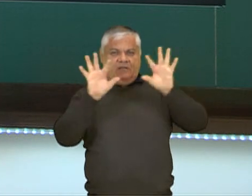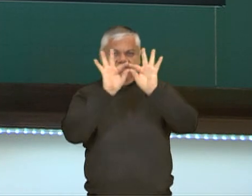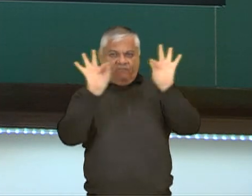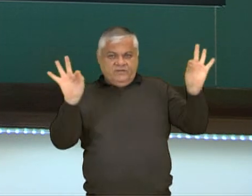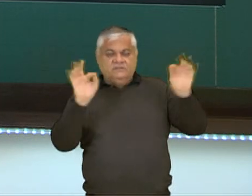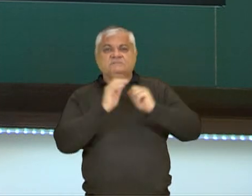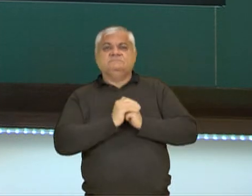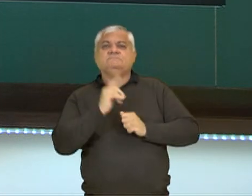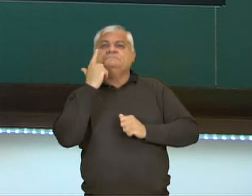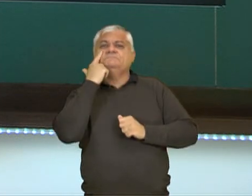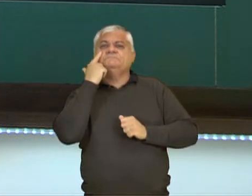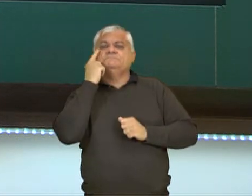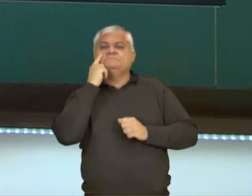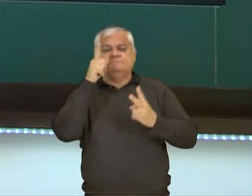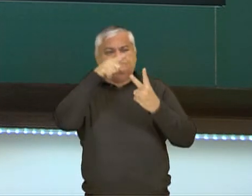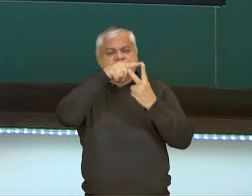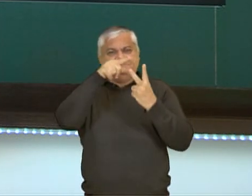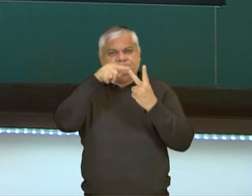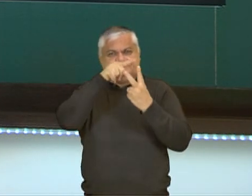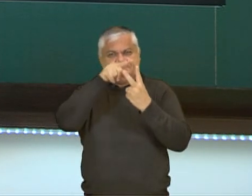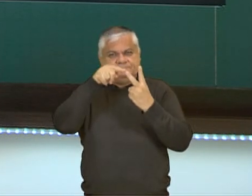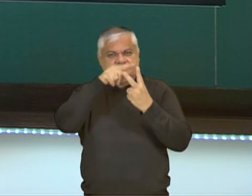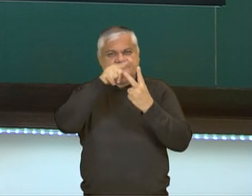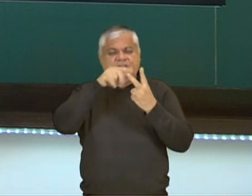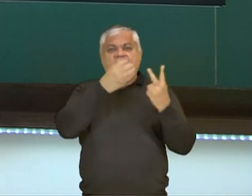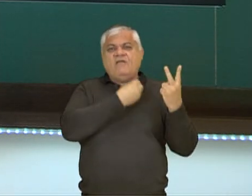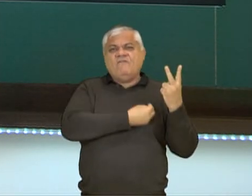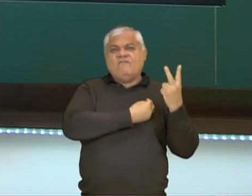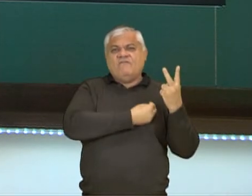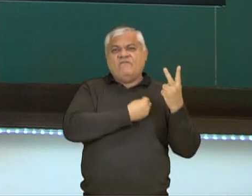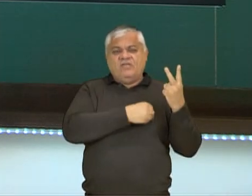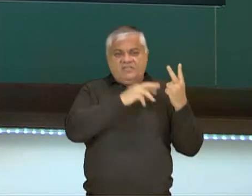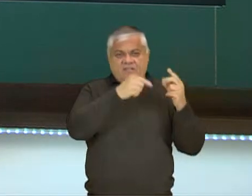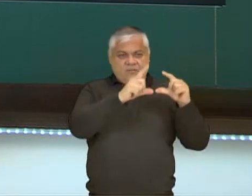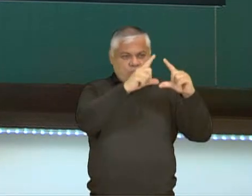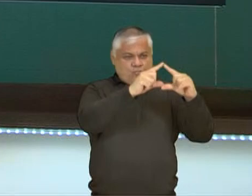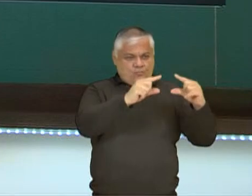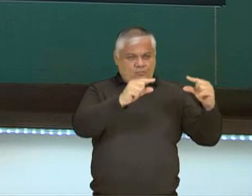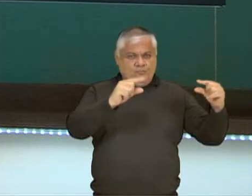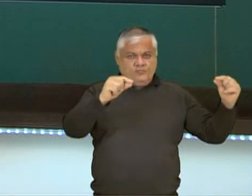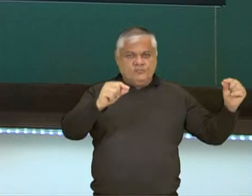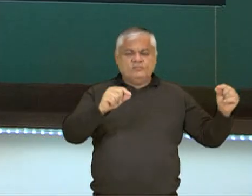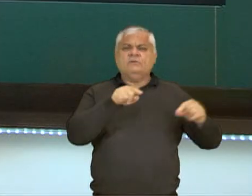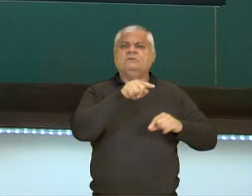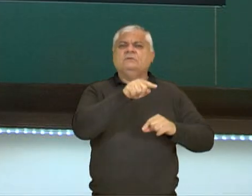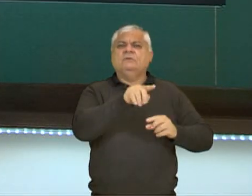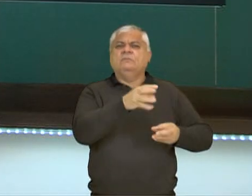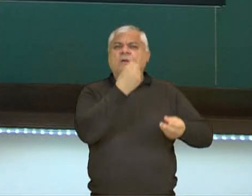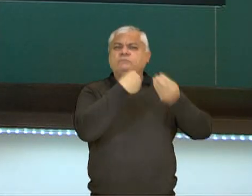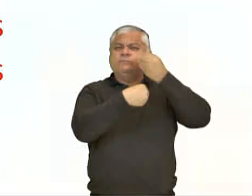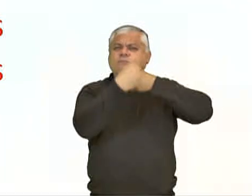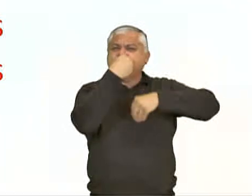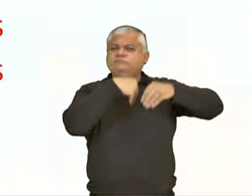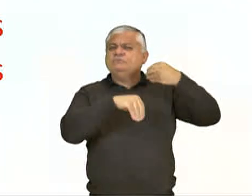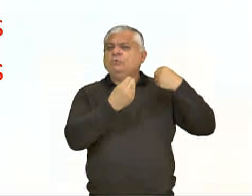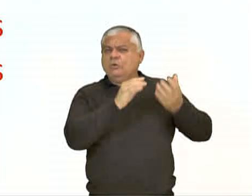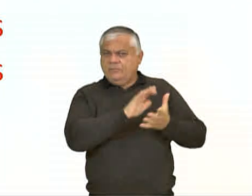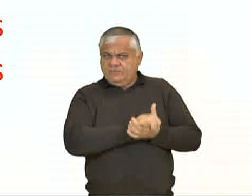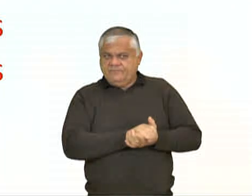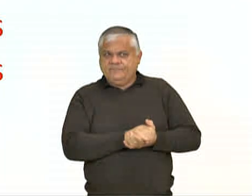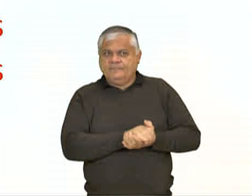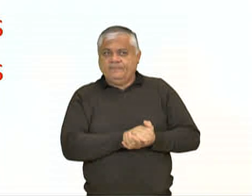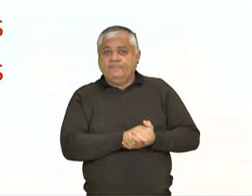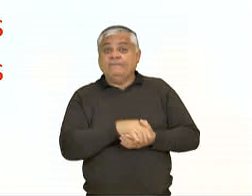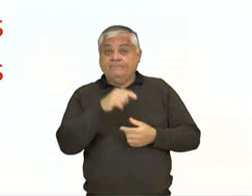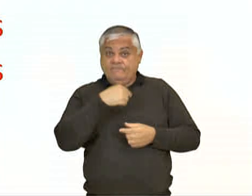dois modos, né? Dois dos modos de vida dos nematódeos com relação aos nutrientes. Vamos lá, então, conferir.